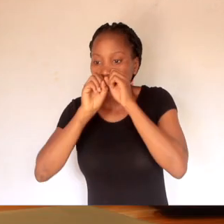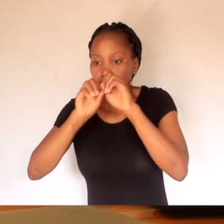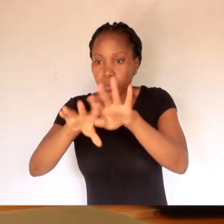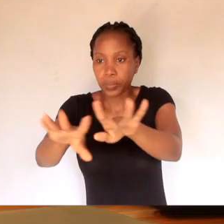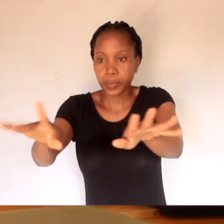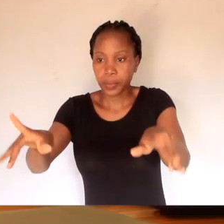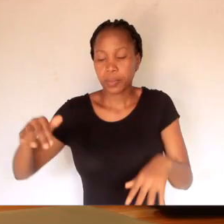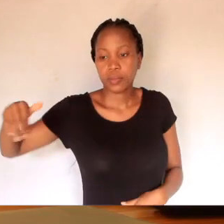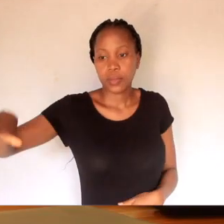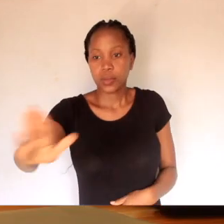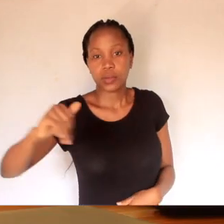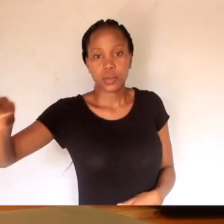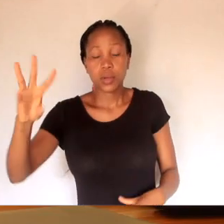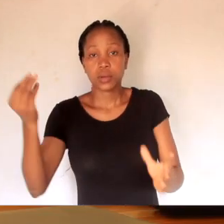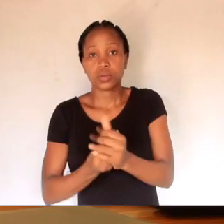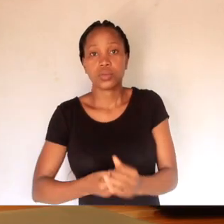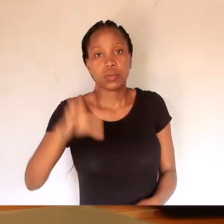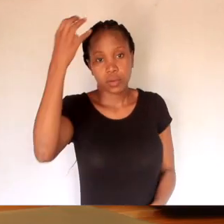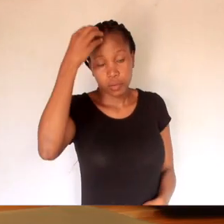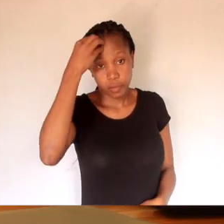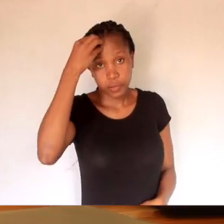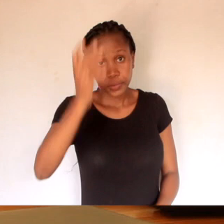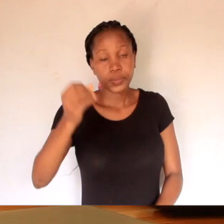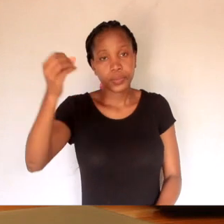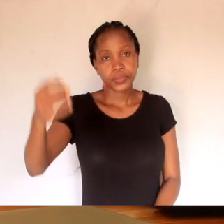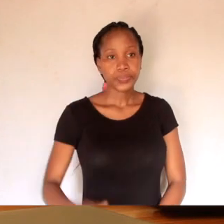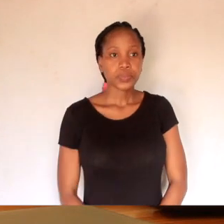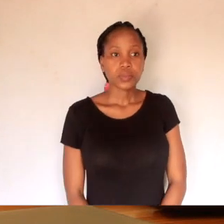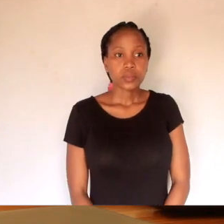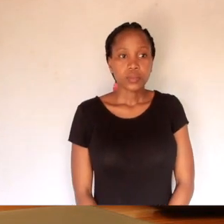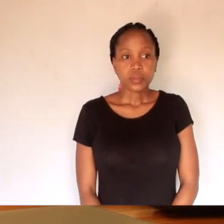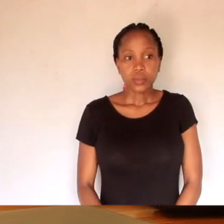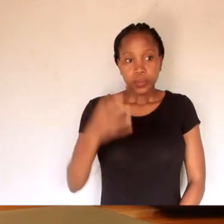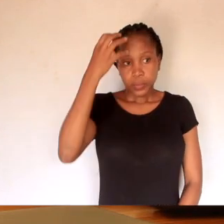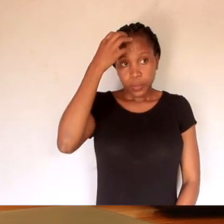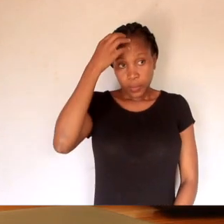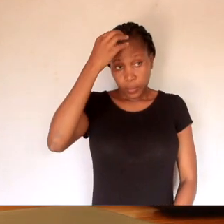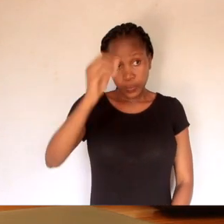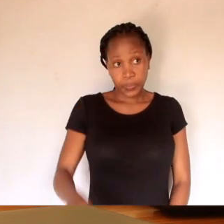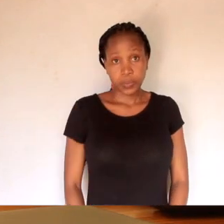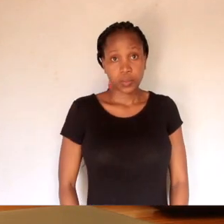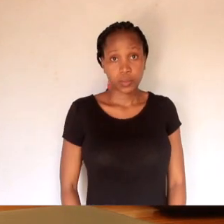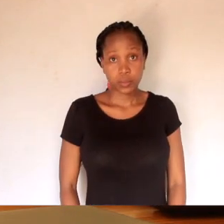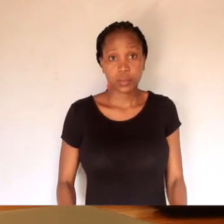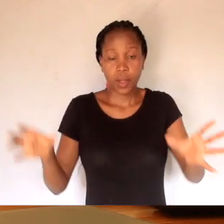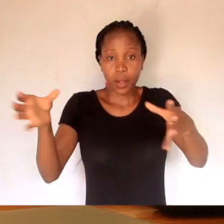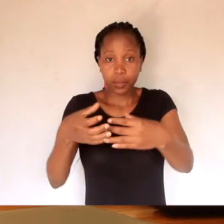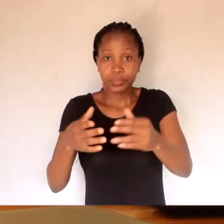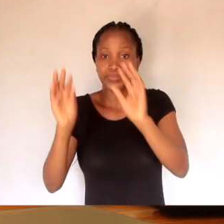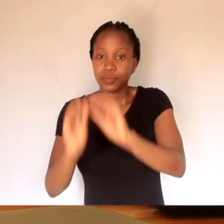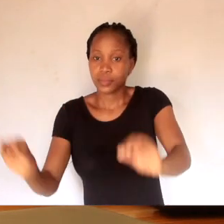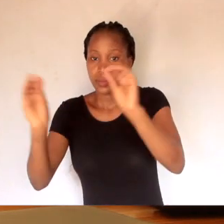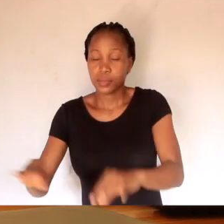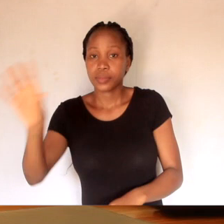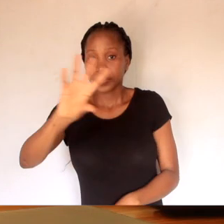civil junto ao governo. Então, a partir do momento em que nós temos uma rede como Movimento de Educação para Todos, que engloba todas